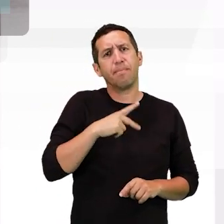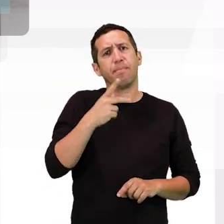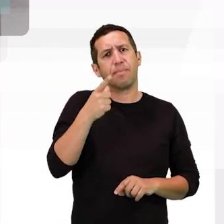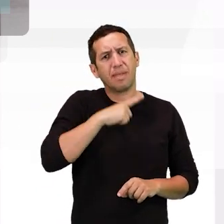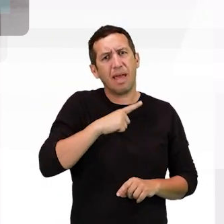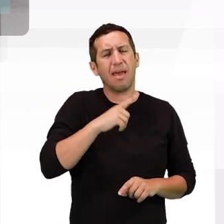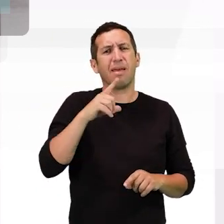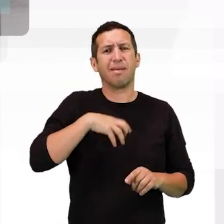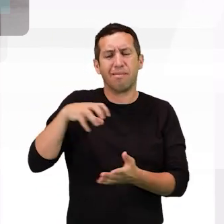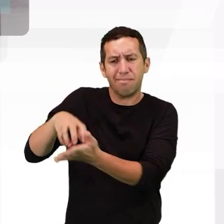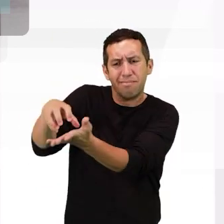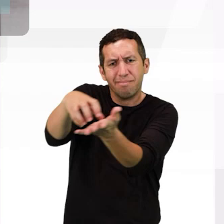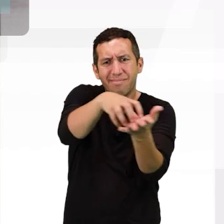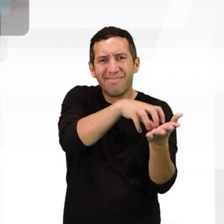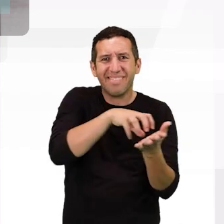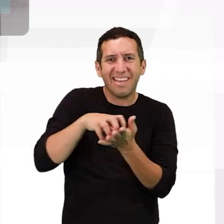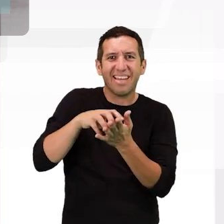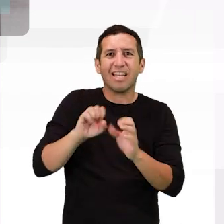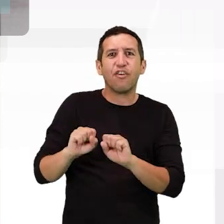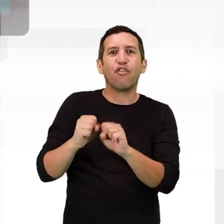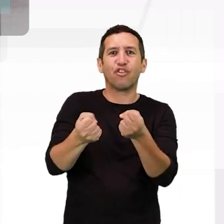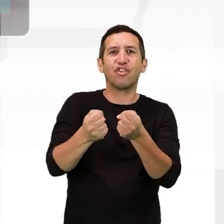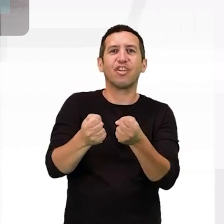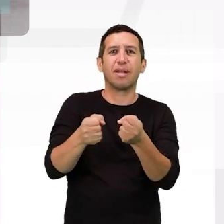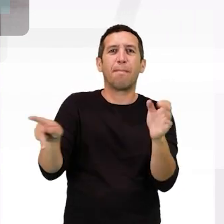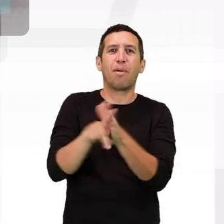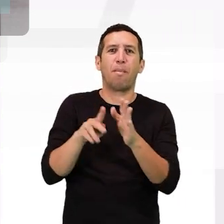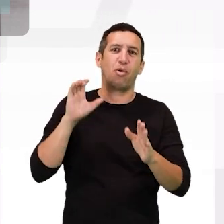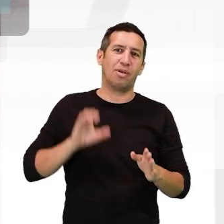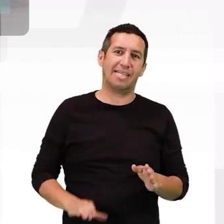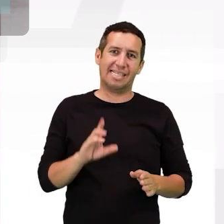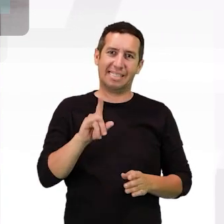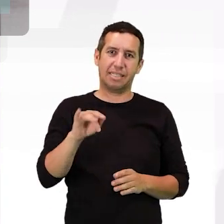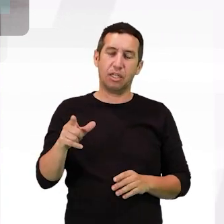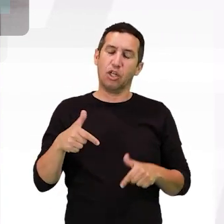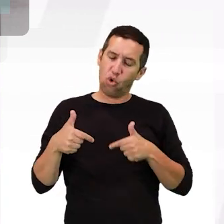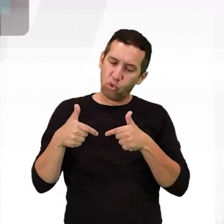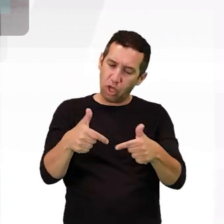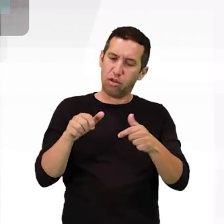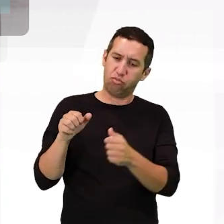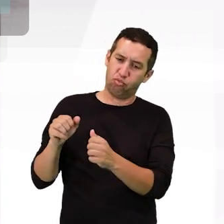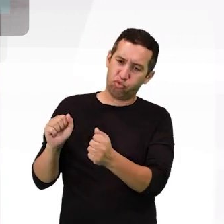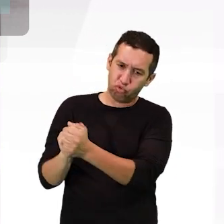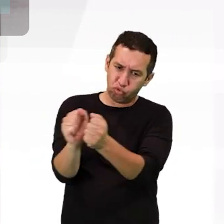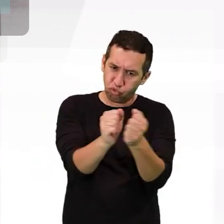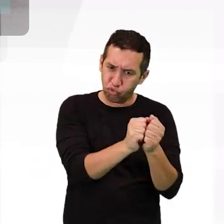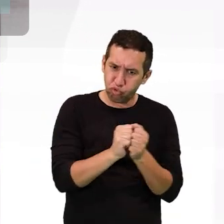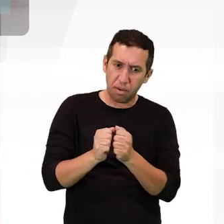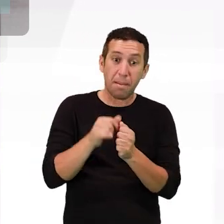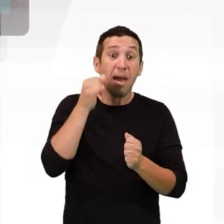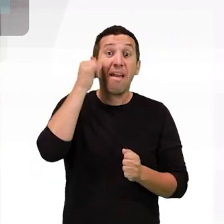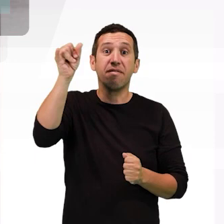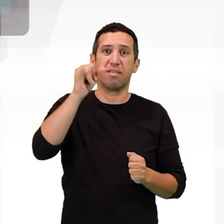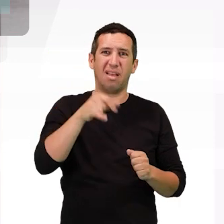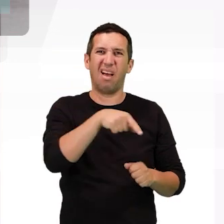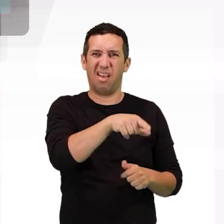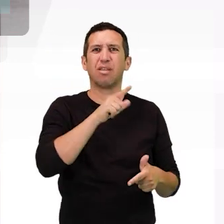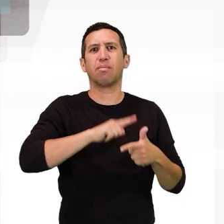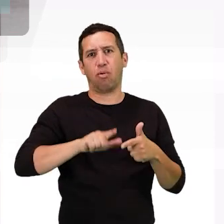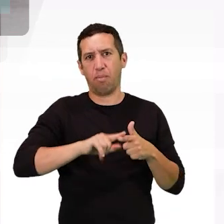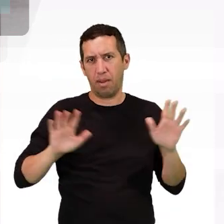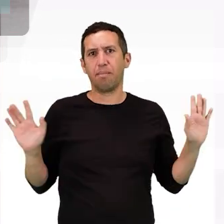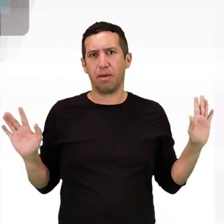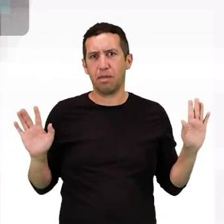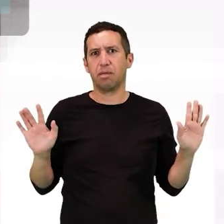Estados Federados, através das promotorias de defesa do cidadão, tem lutado para que não haja, de fato, segregação entre as